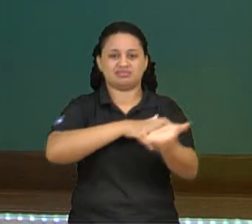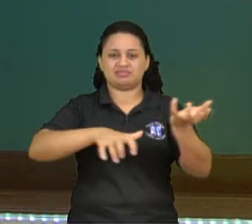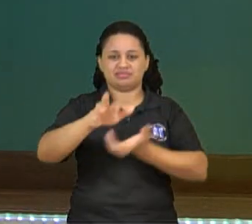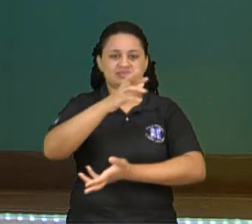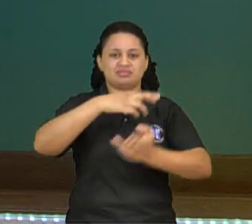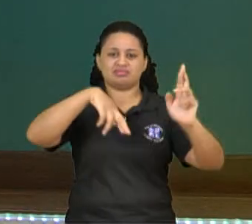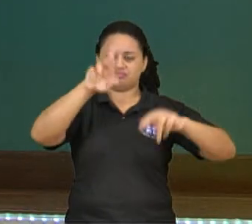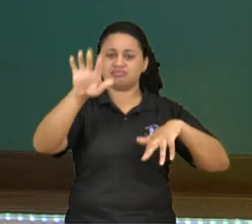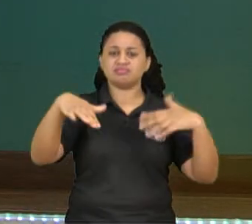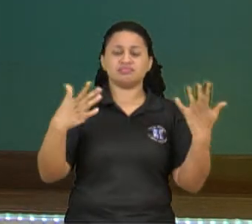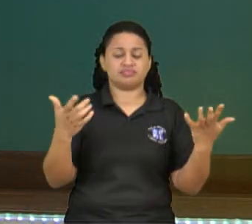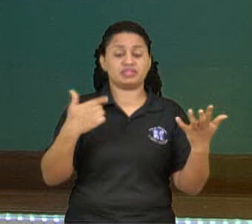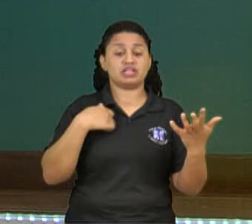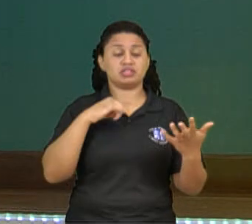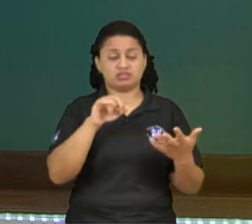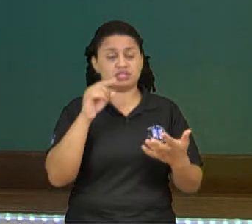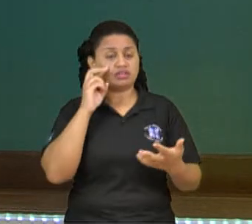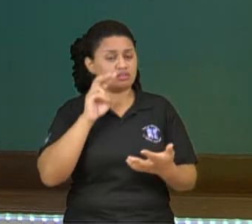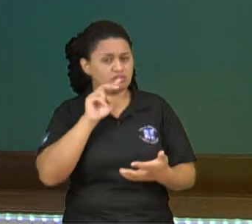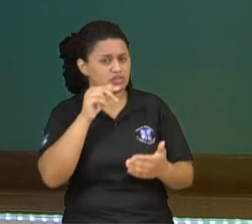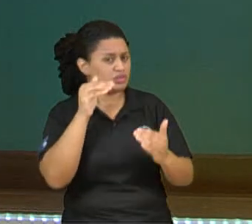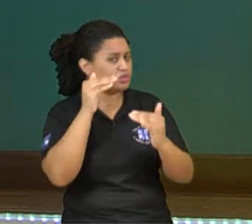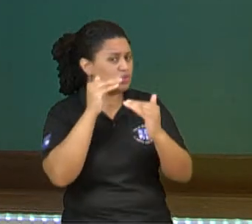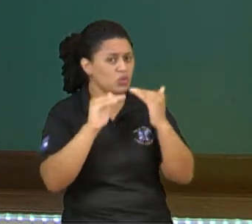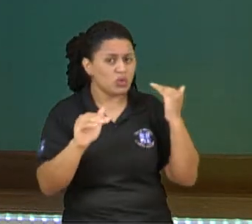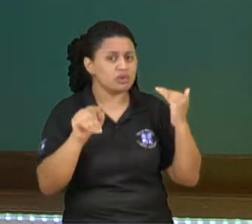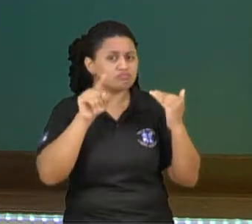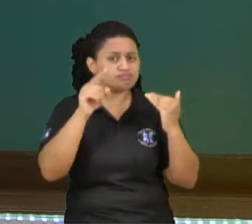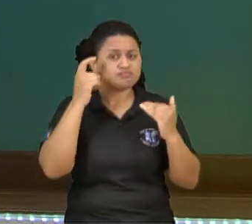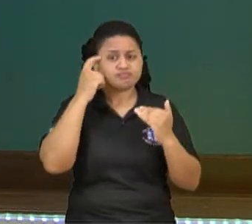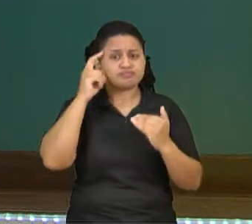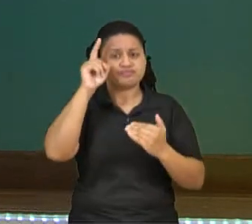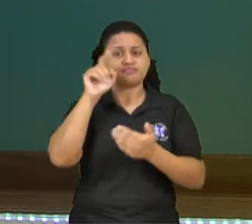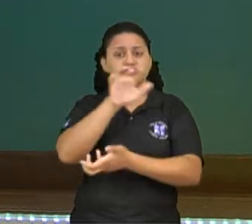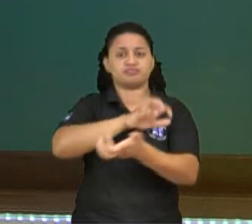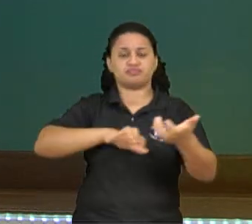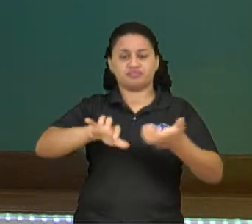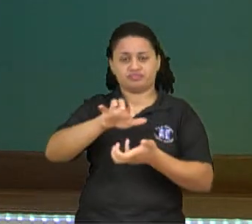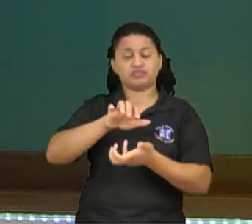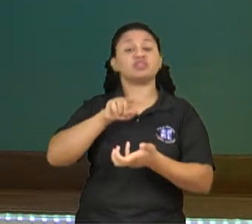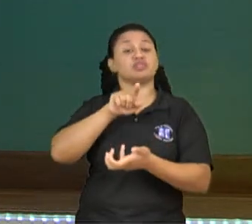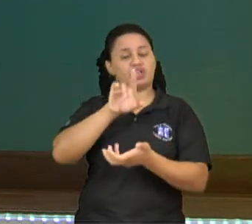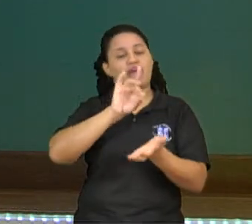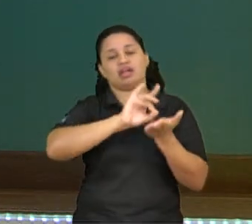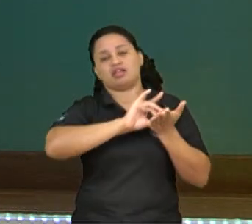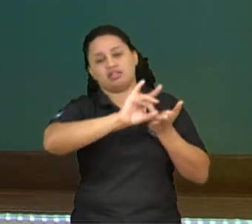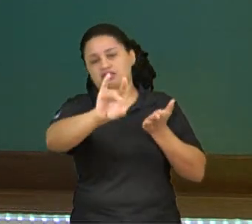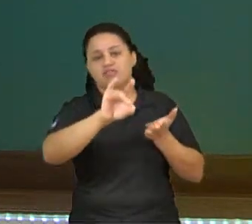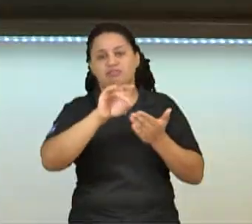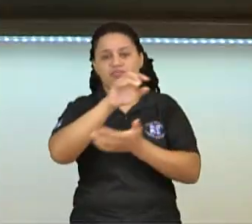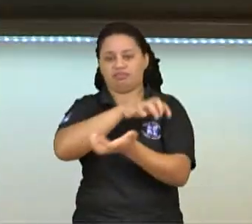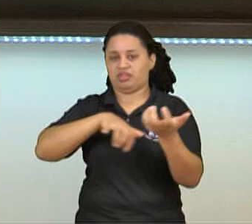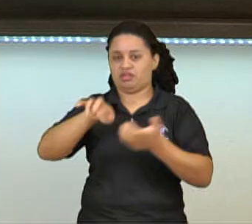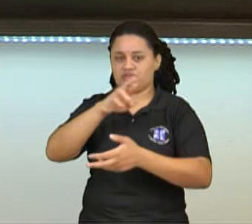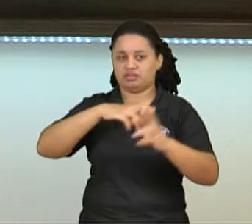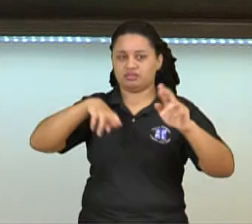você era visto como alguém contrário àqueles ideais, você já era automaticamente um inimigo da